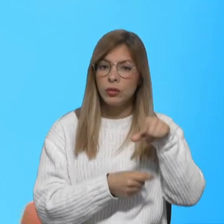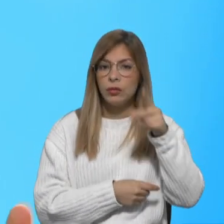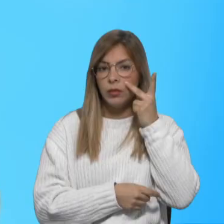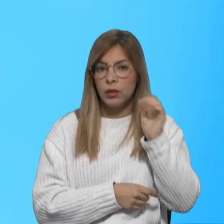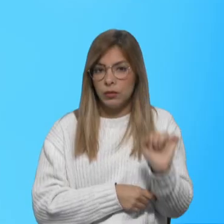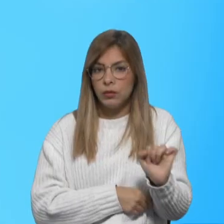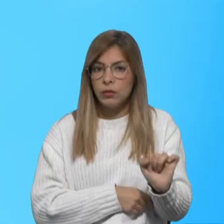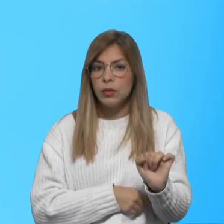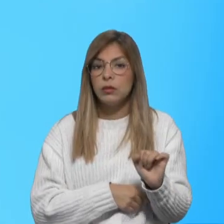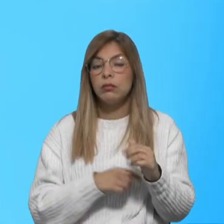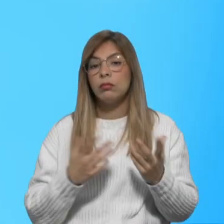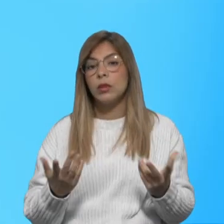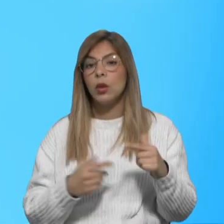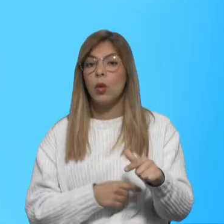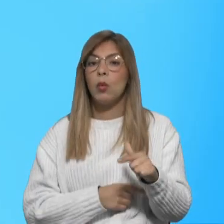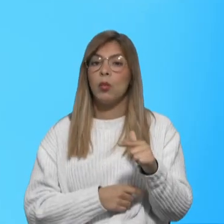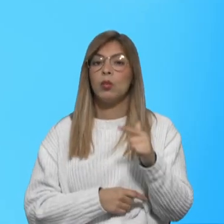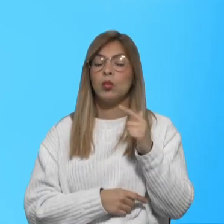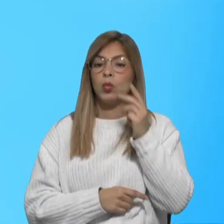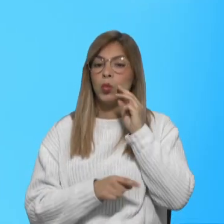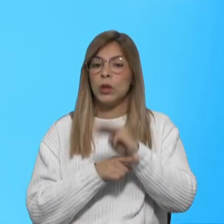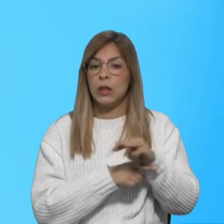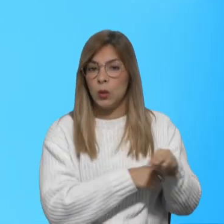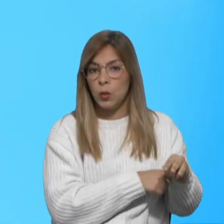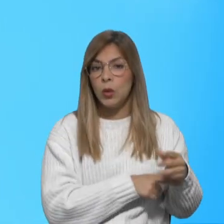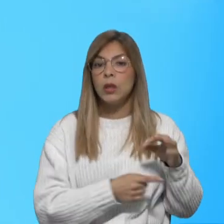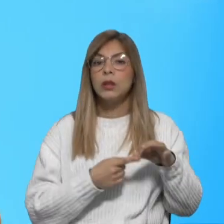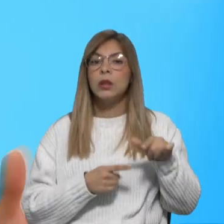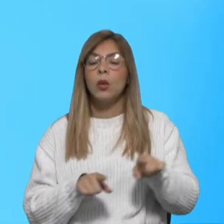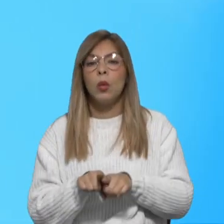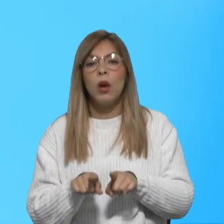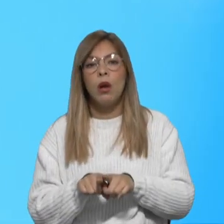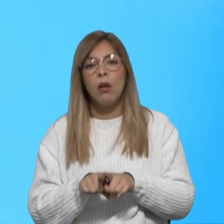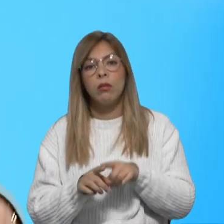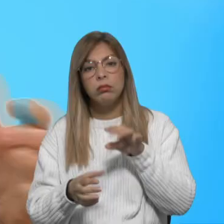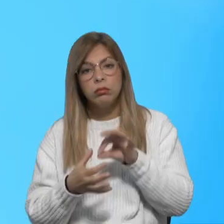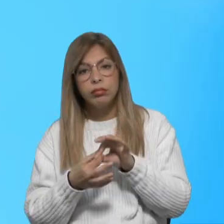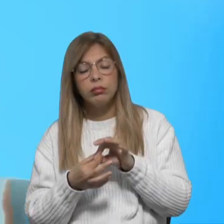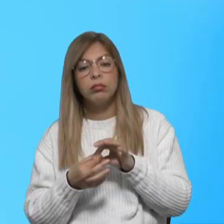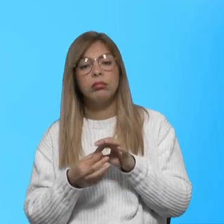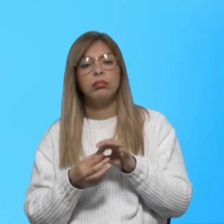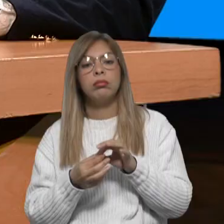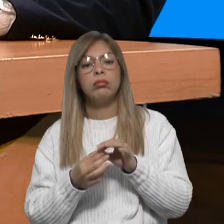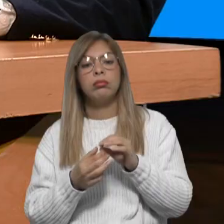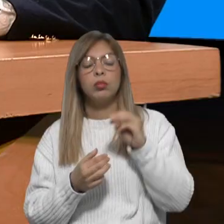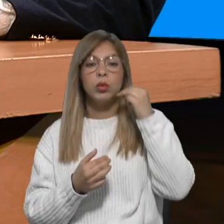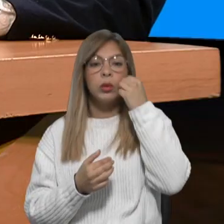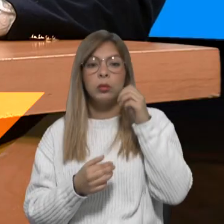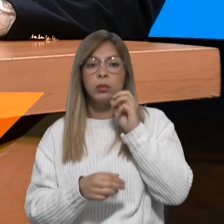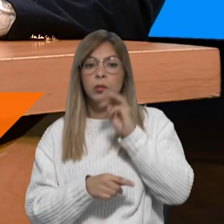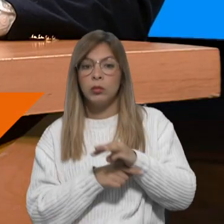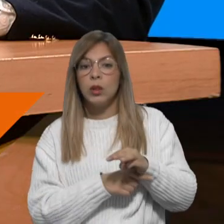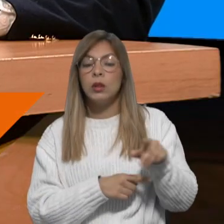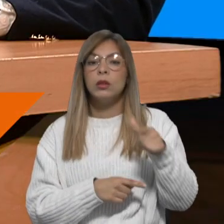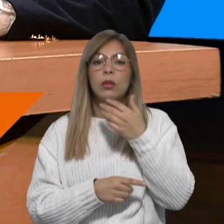como tal, o museu tem que ser capaz de compreender que tem que falar com eles também em sede dessas suas novas competências e dessa cultura da inteligência artificial. E